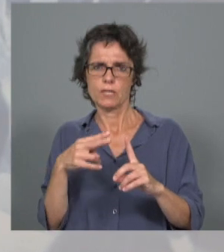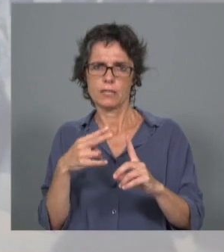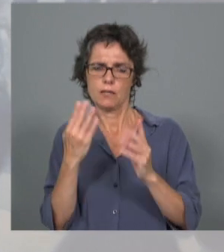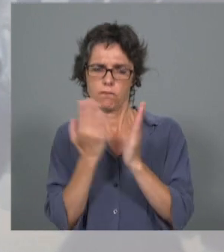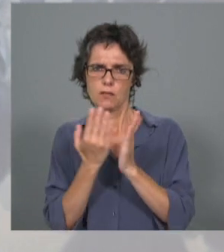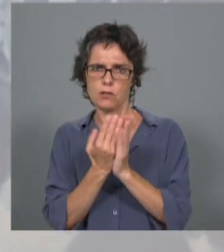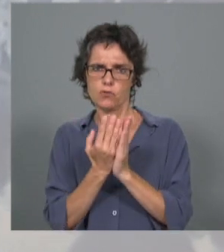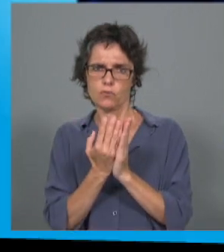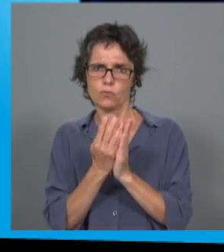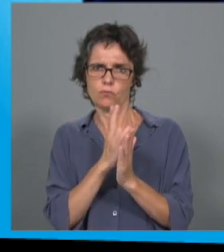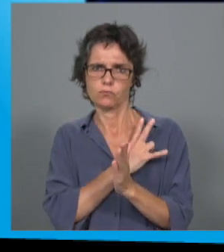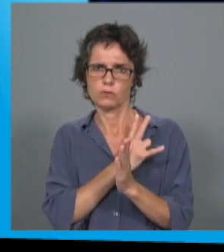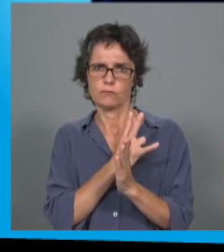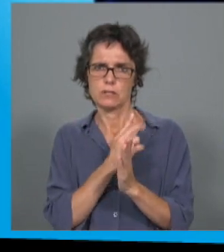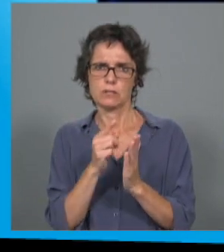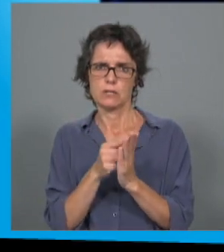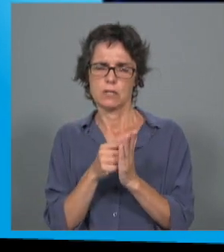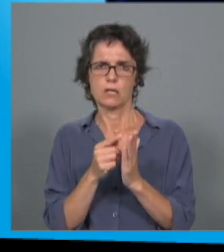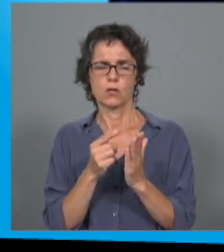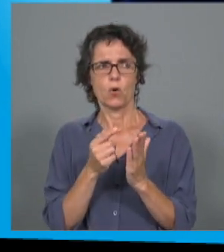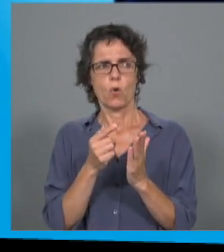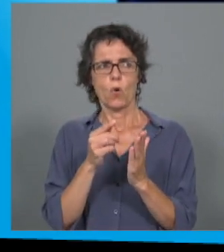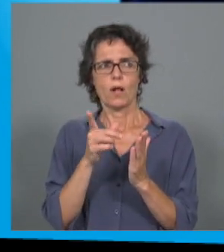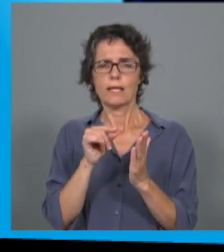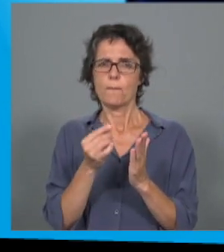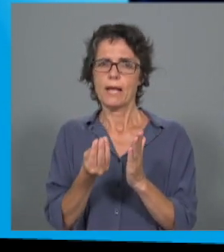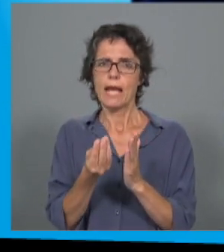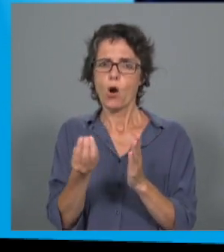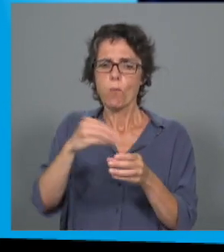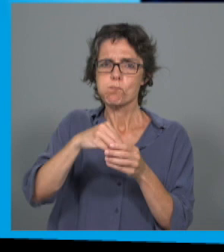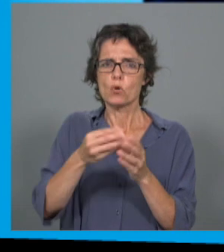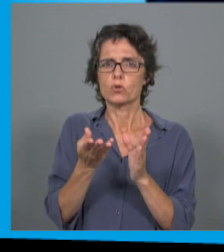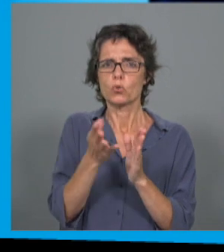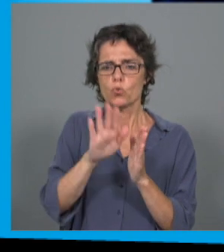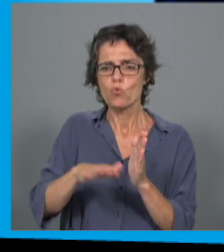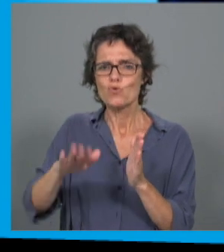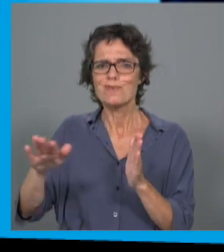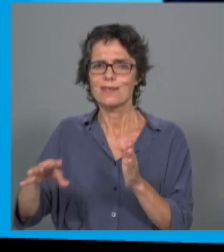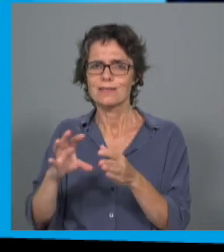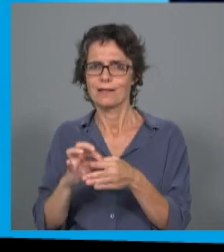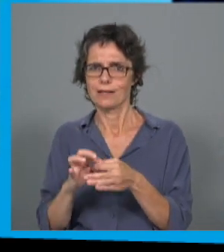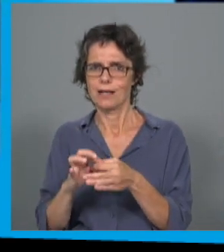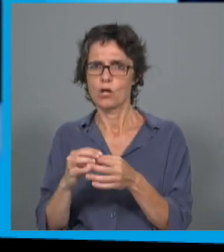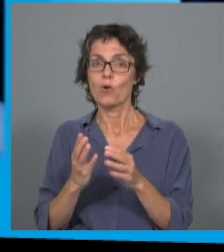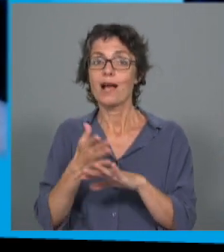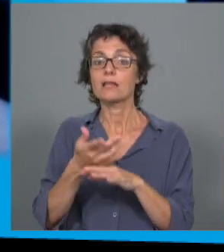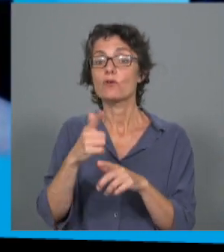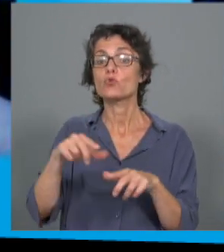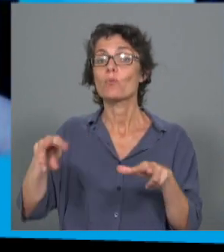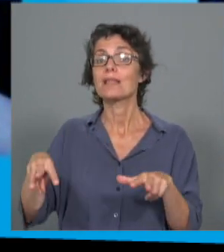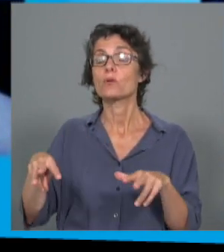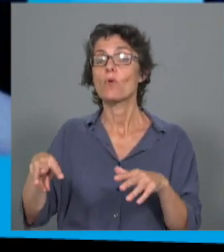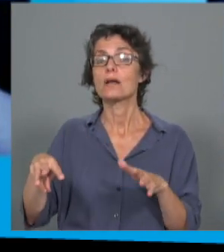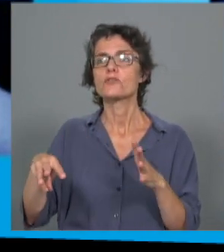só académica, é uma abordagem científica, mas que também usa uma linguagem que pode ser lida por